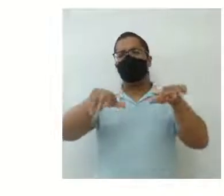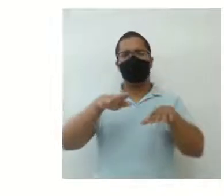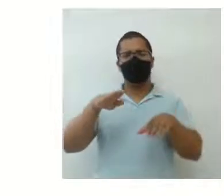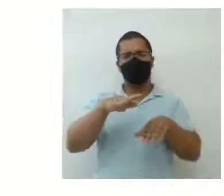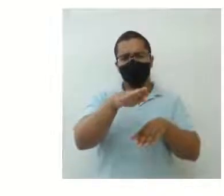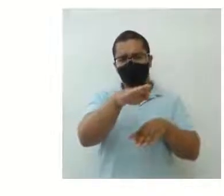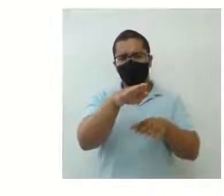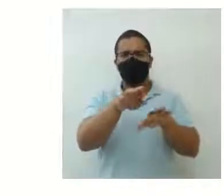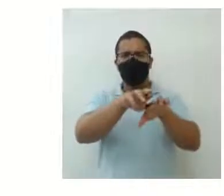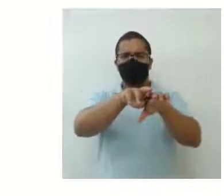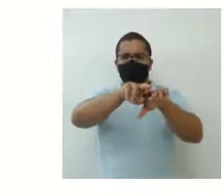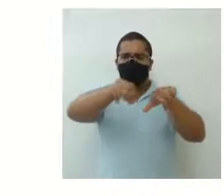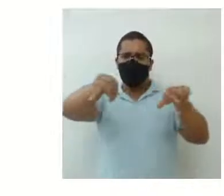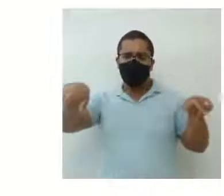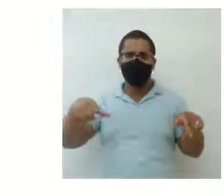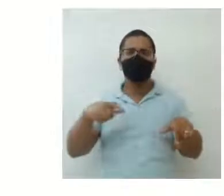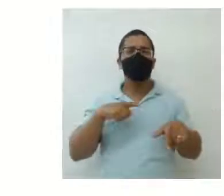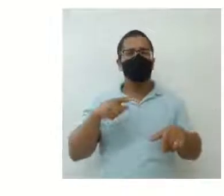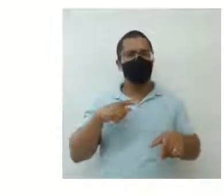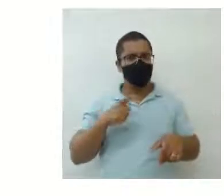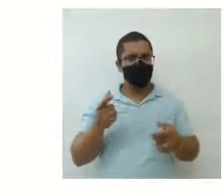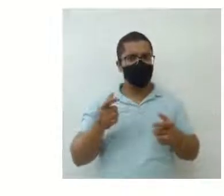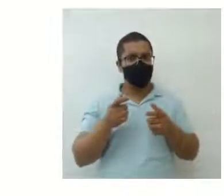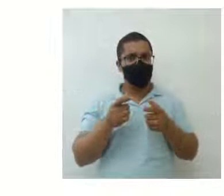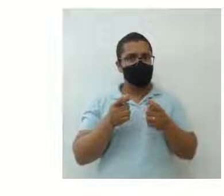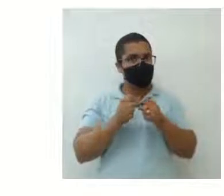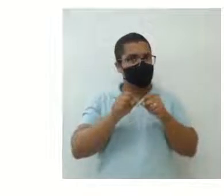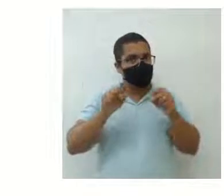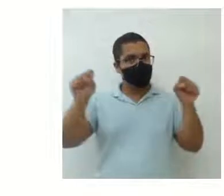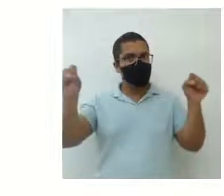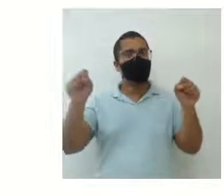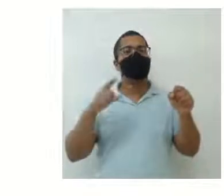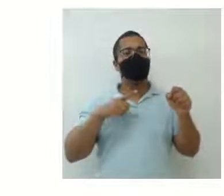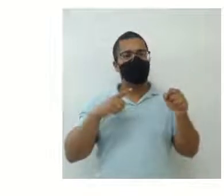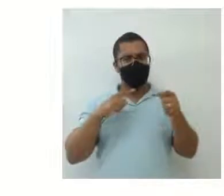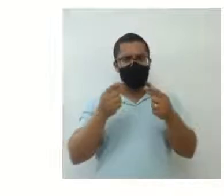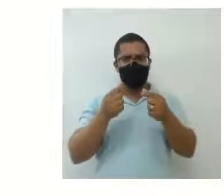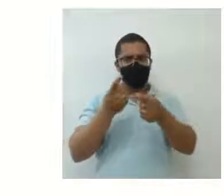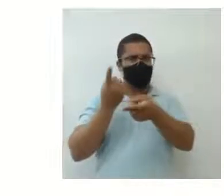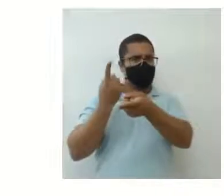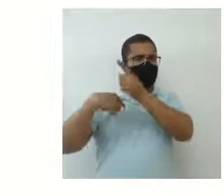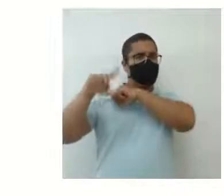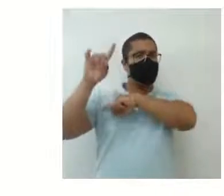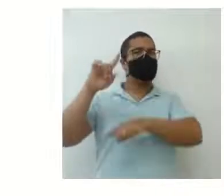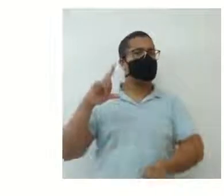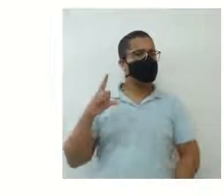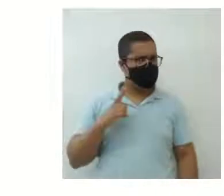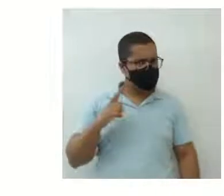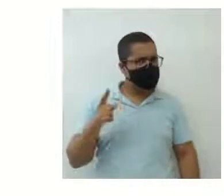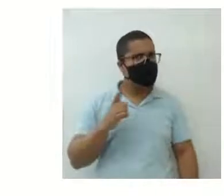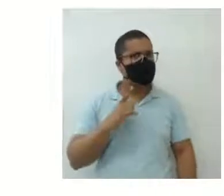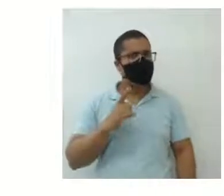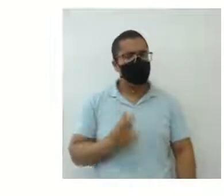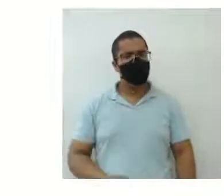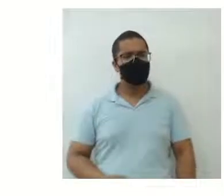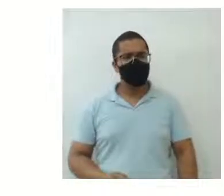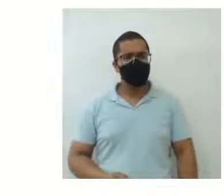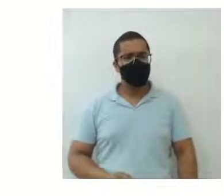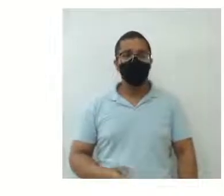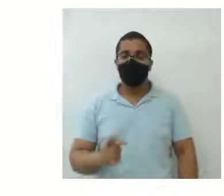formação de grandes oligopólios e capital financeiro. Então, uma corrida imensa, né? Então,